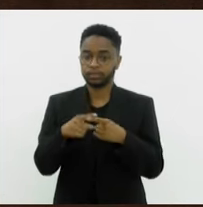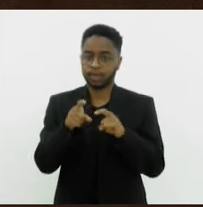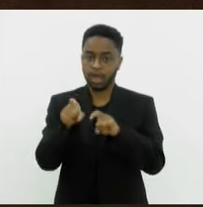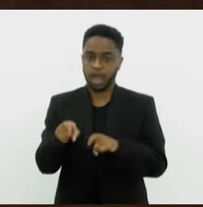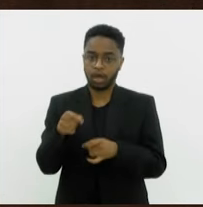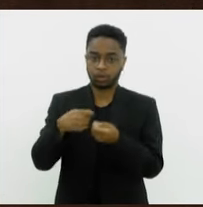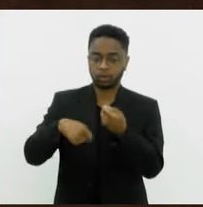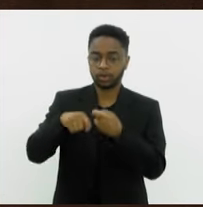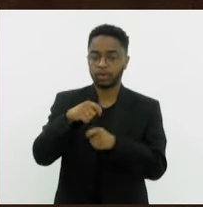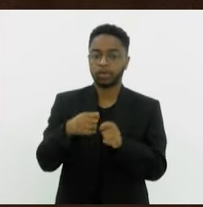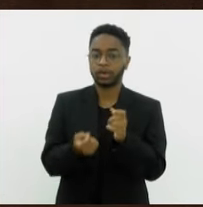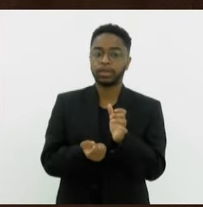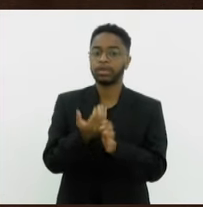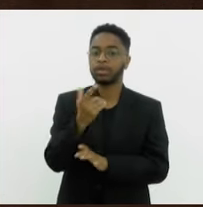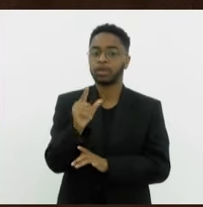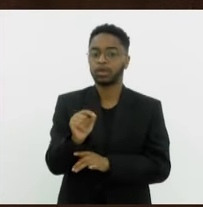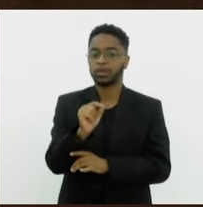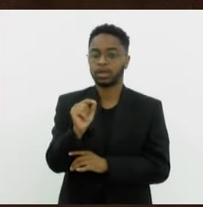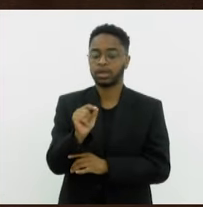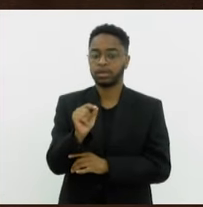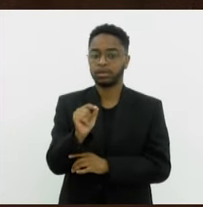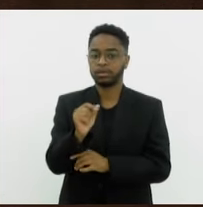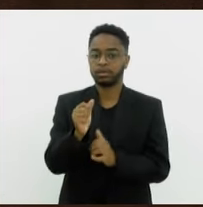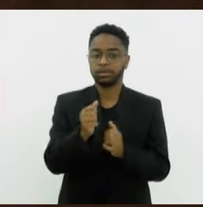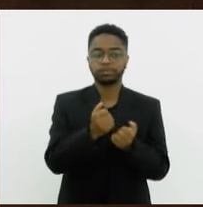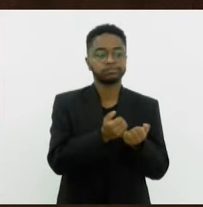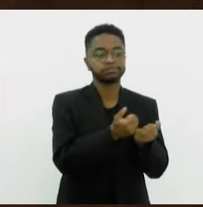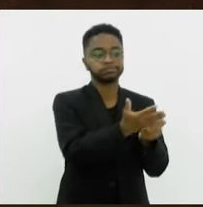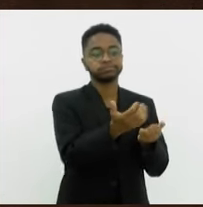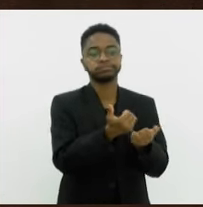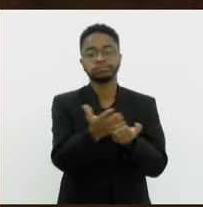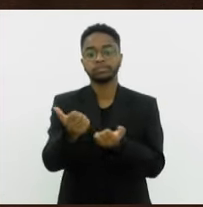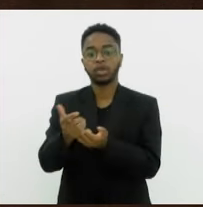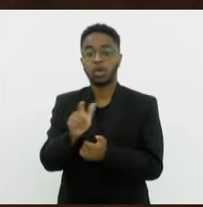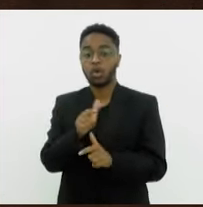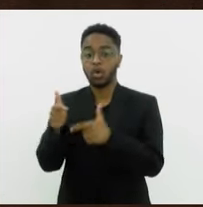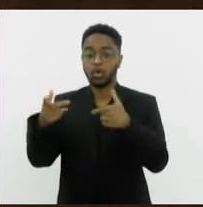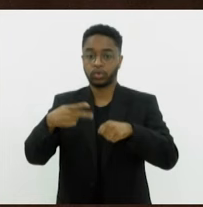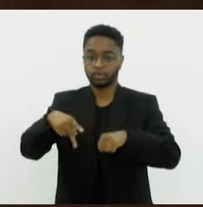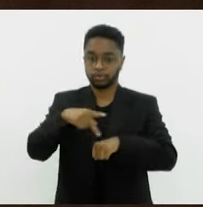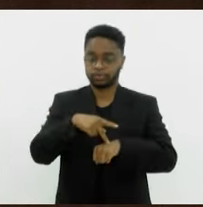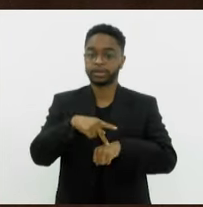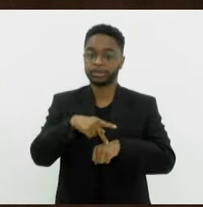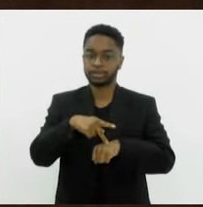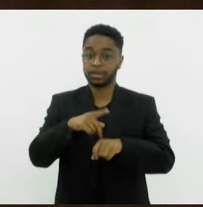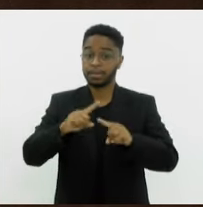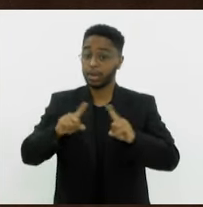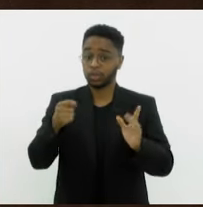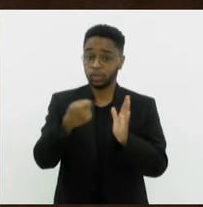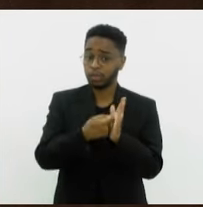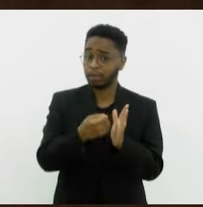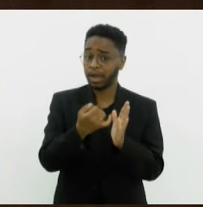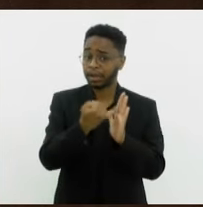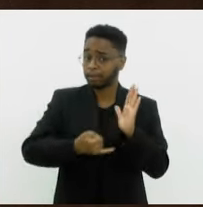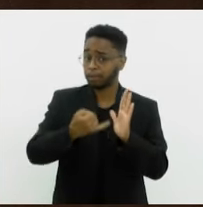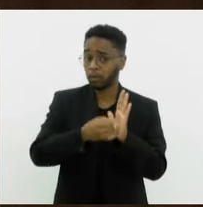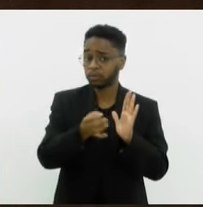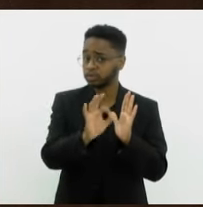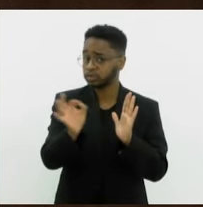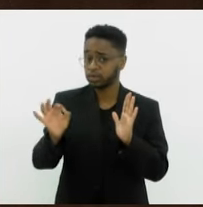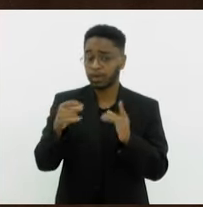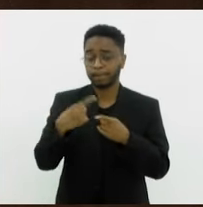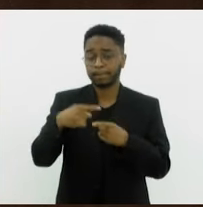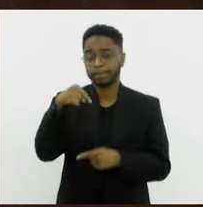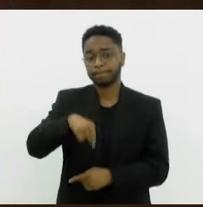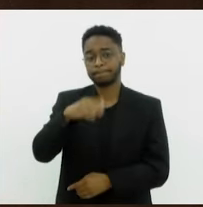agronegócio produz vai tudo para exportação. E vai para exportação sem pagar imposto. Porque no Brasil a gente